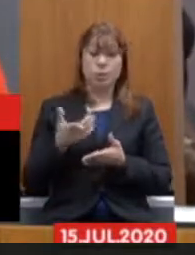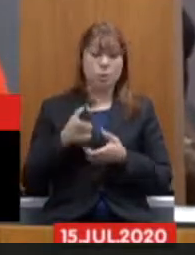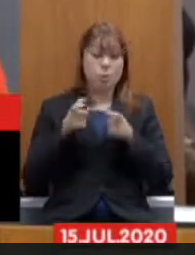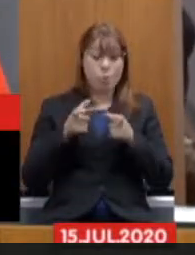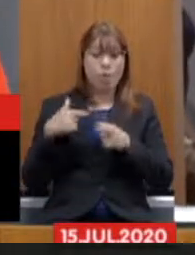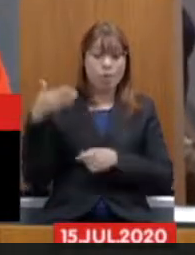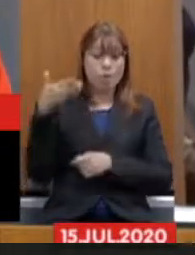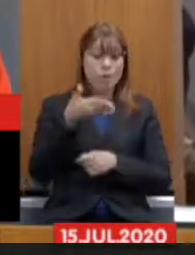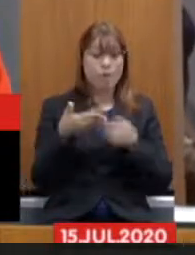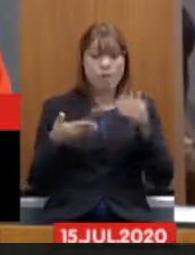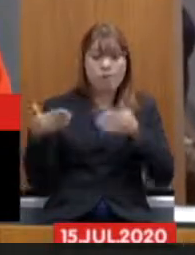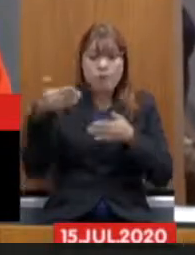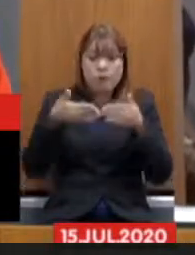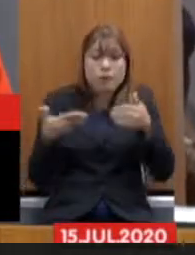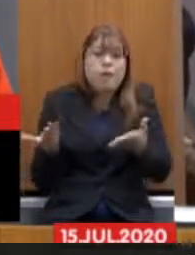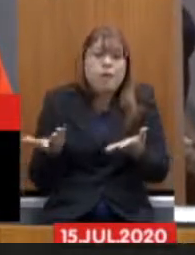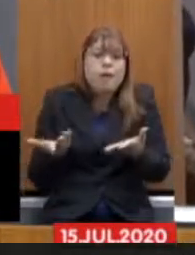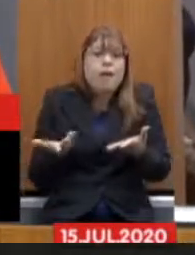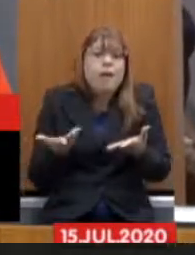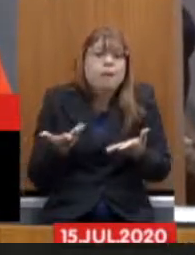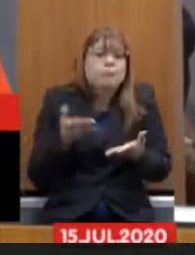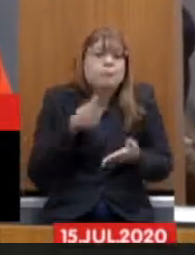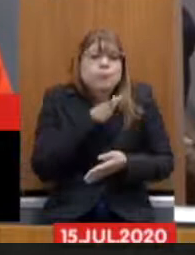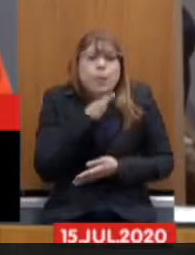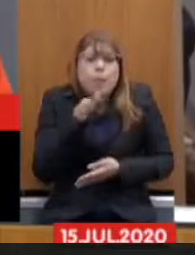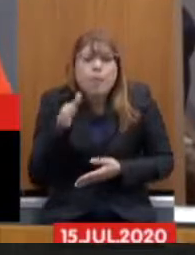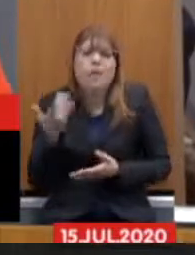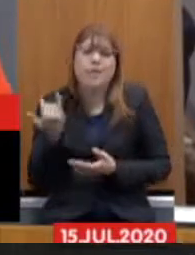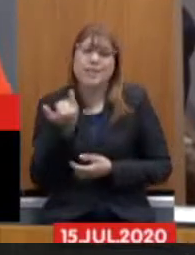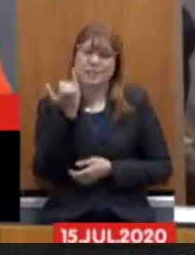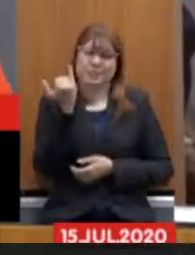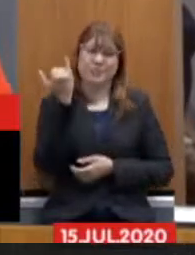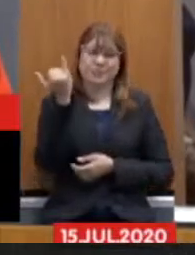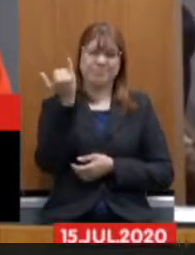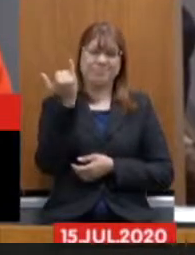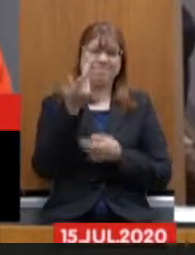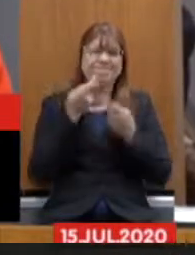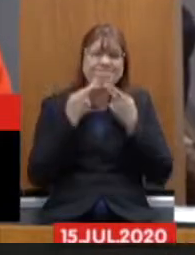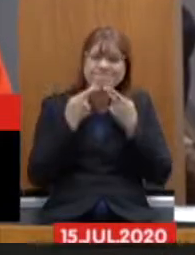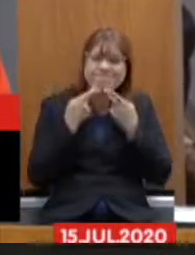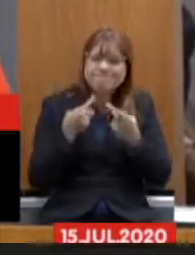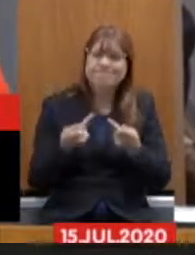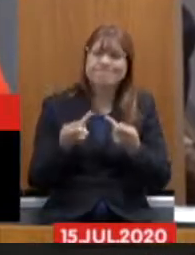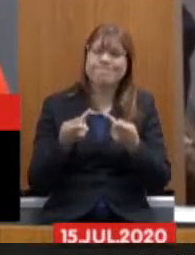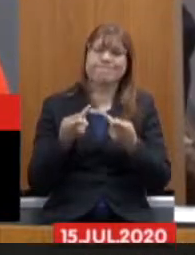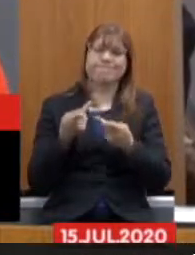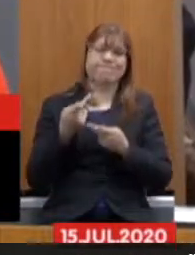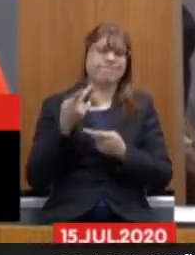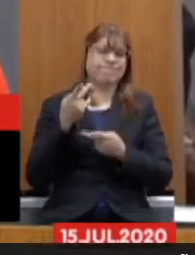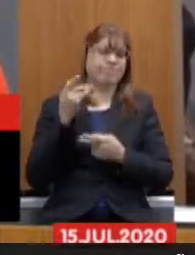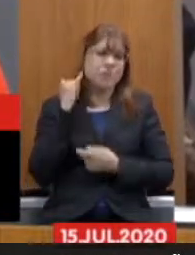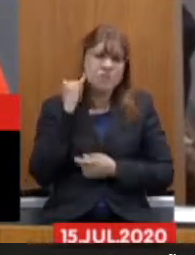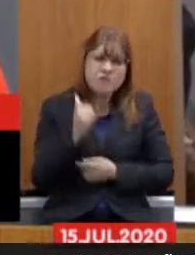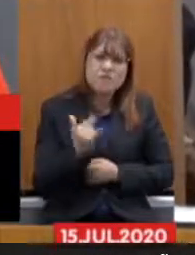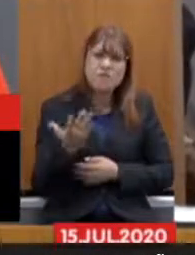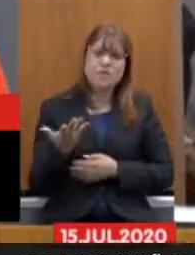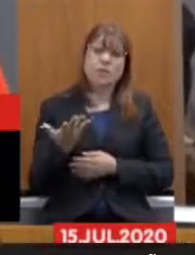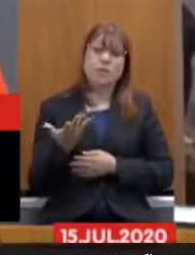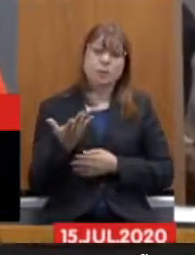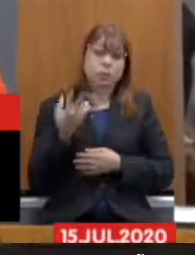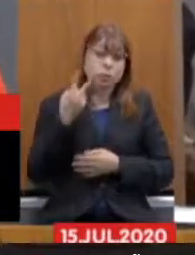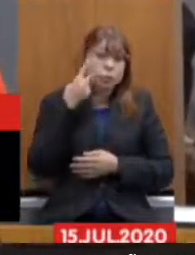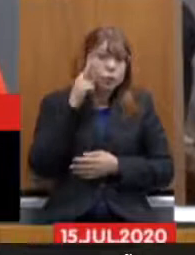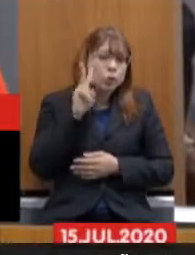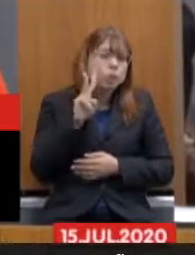para trazermos os nossos gritos as nossas fala e as denúncias então acho que foram dois